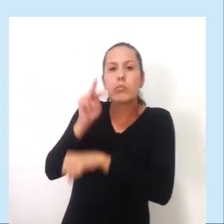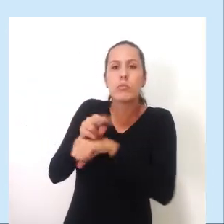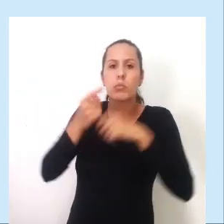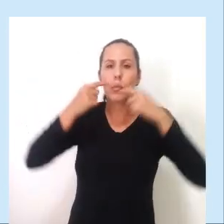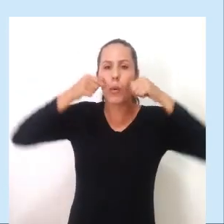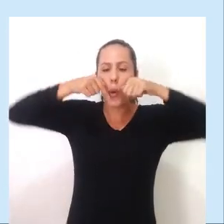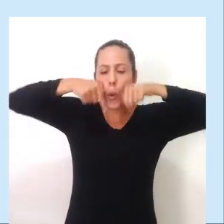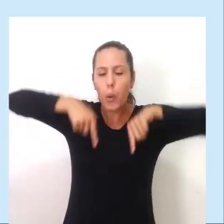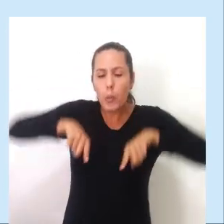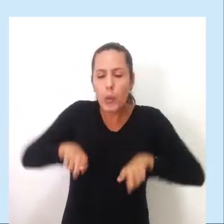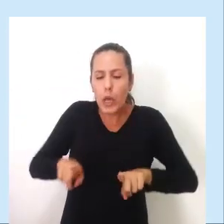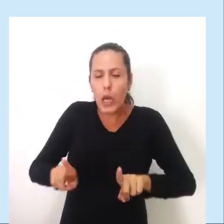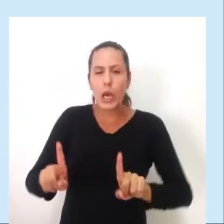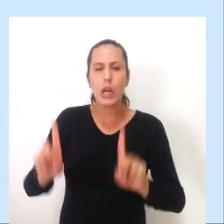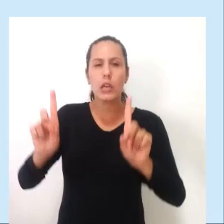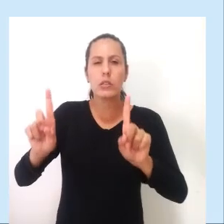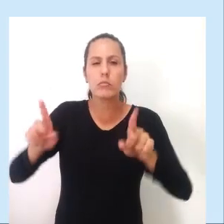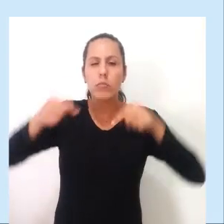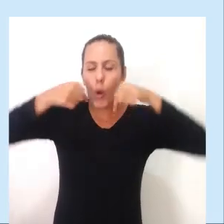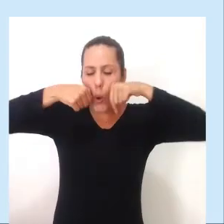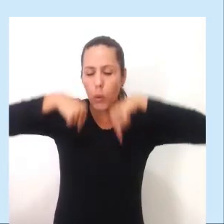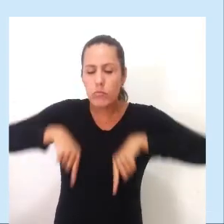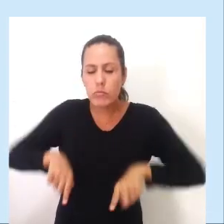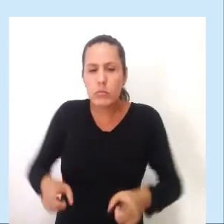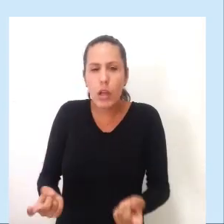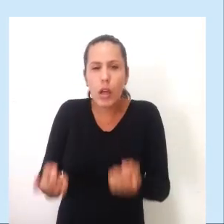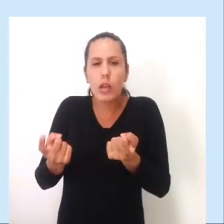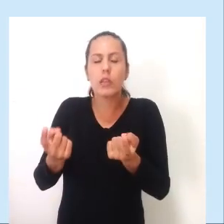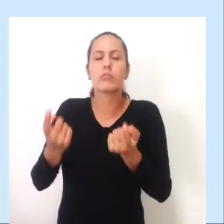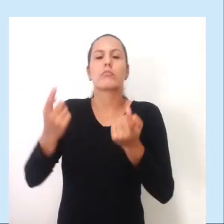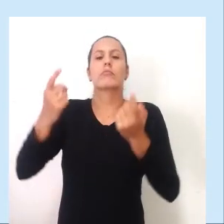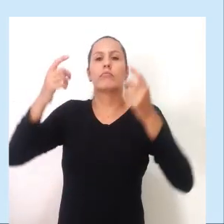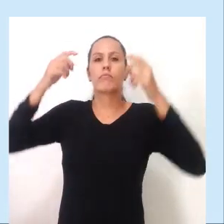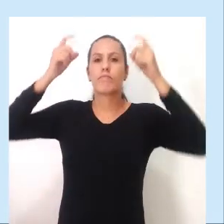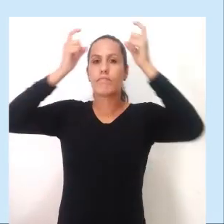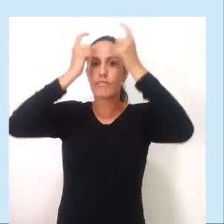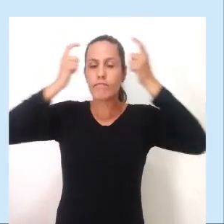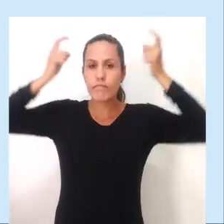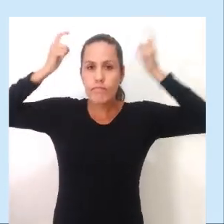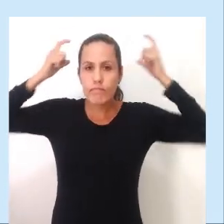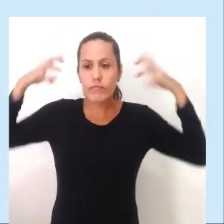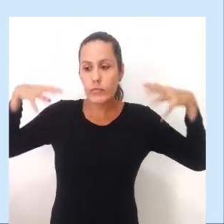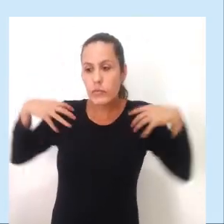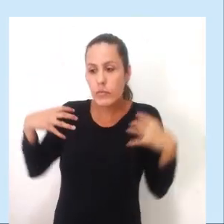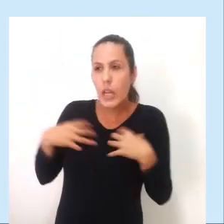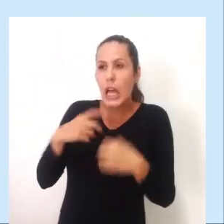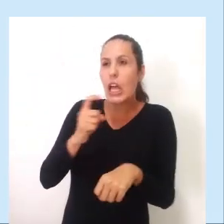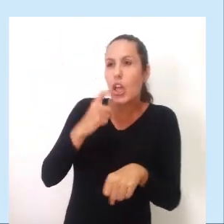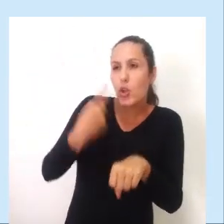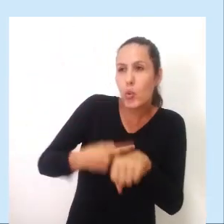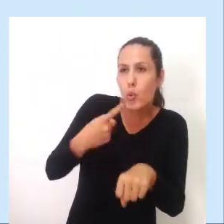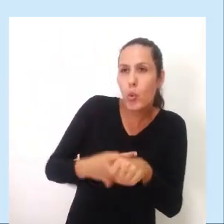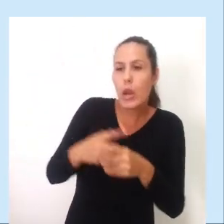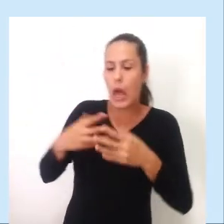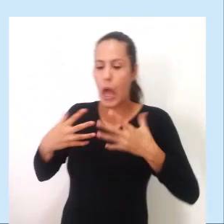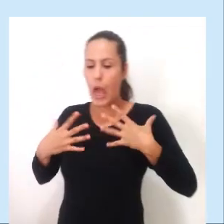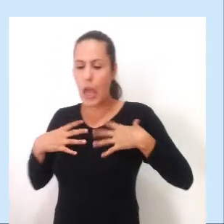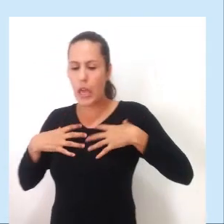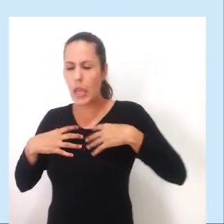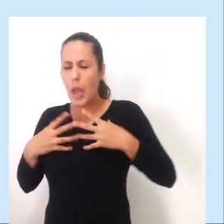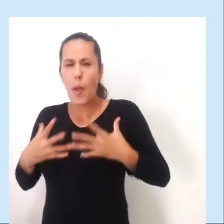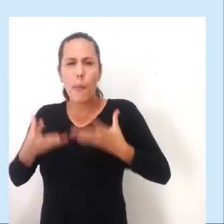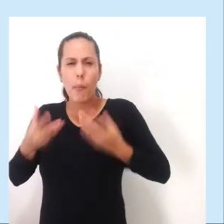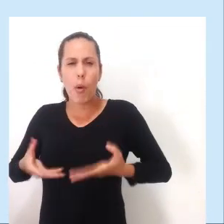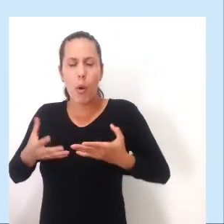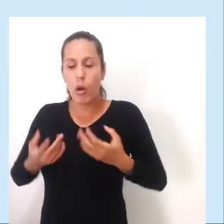Os dentes, os chifres, seu esqueleto e as partes moles, também conservado. Conservou por